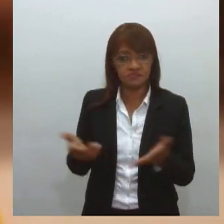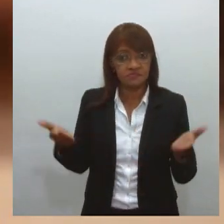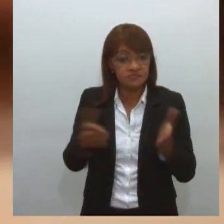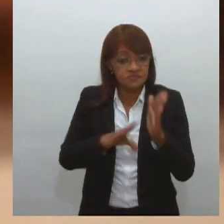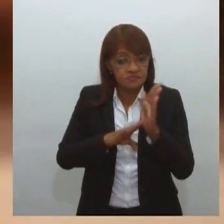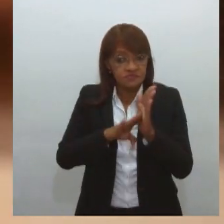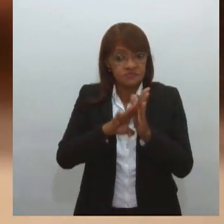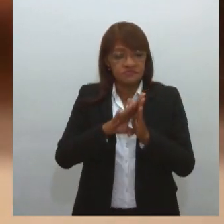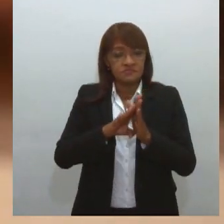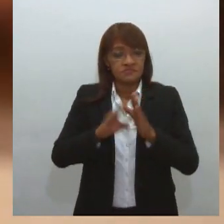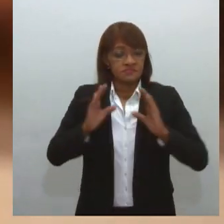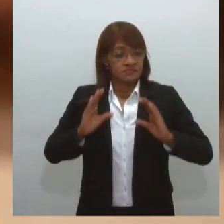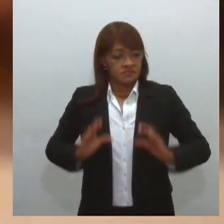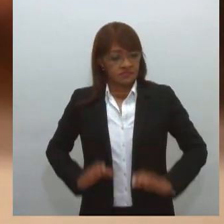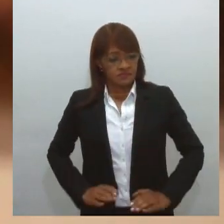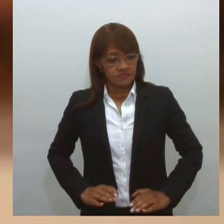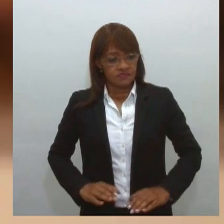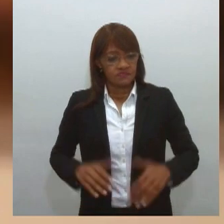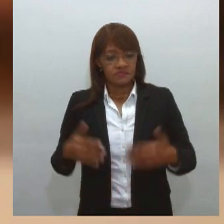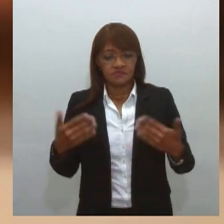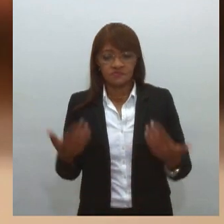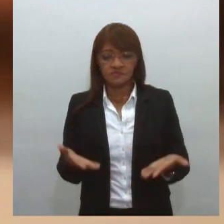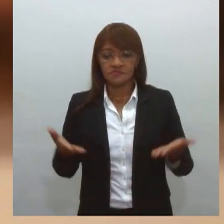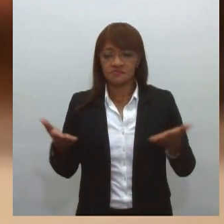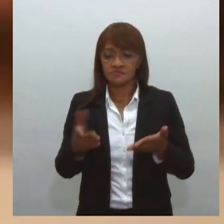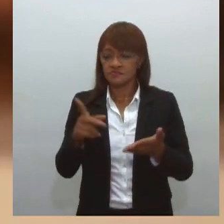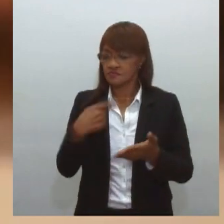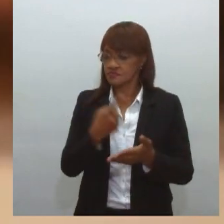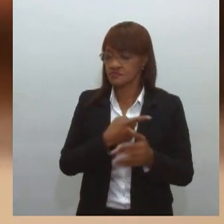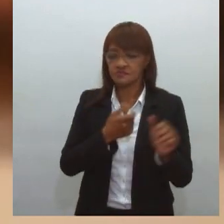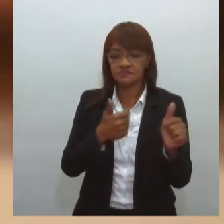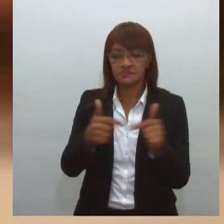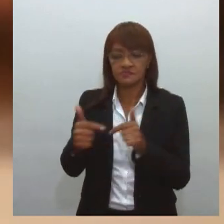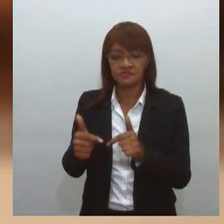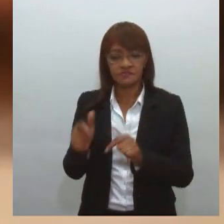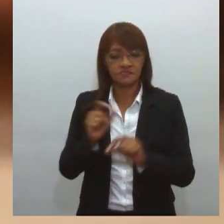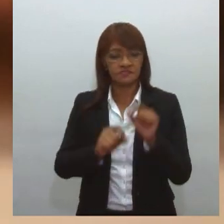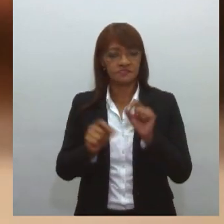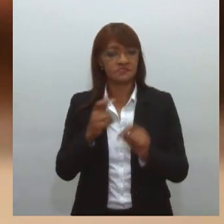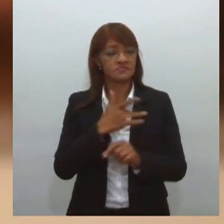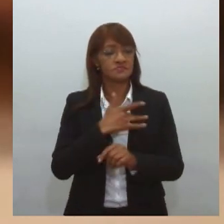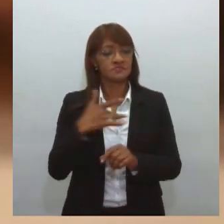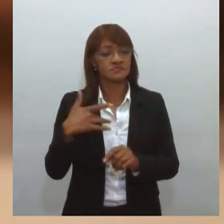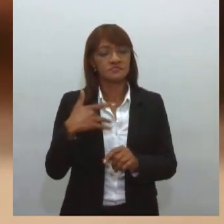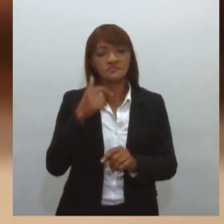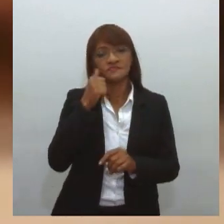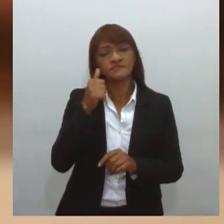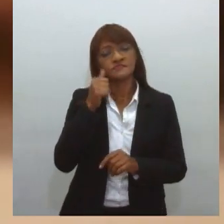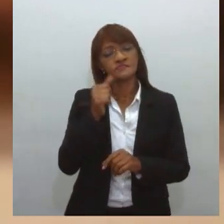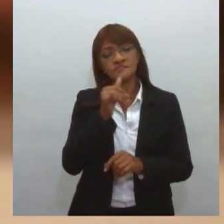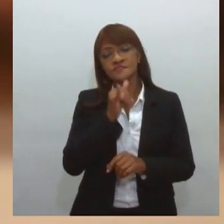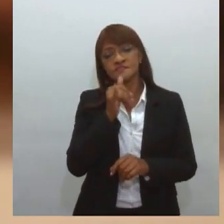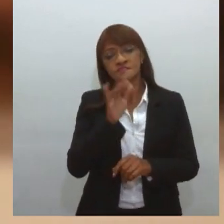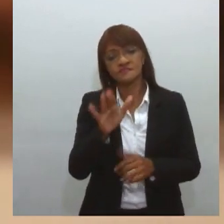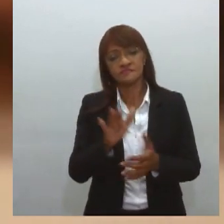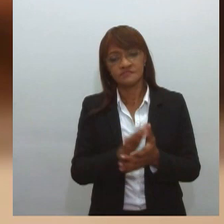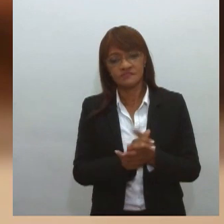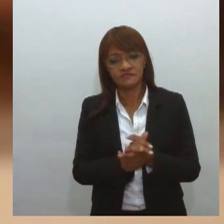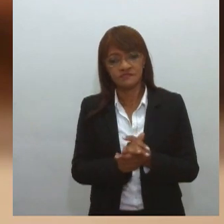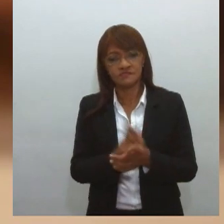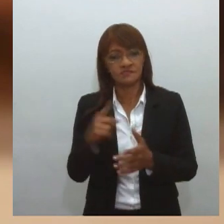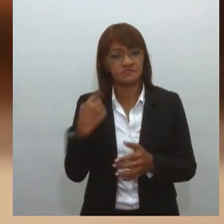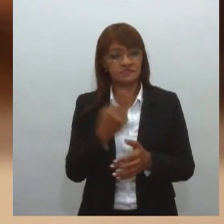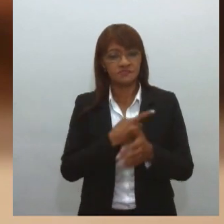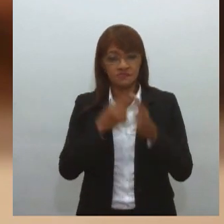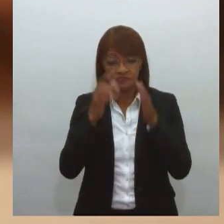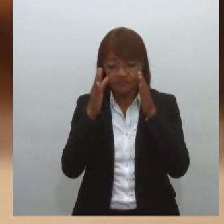gente trabalha em cooperação. Na saúde da mulher, por exemplo, Acival, a gente está muito focada não só